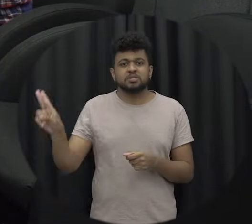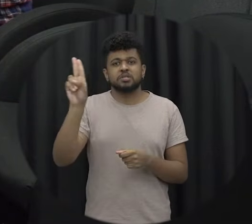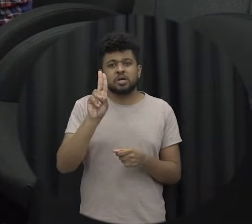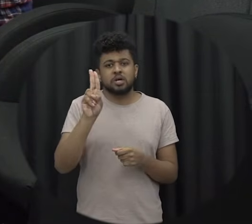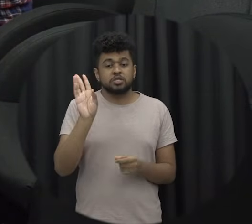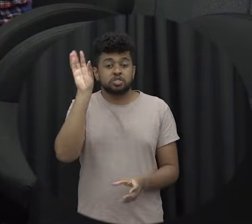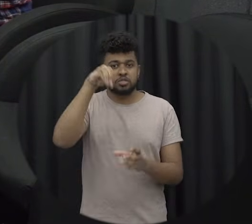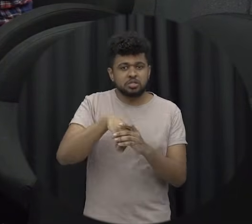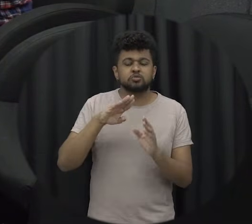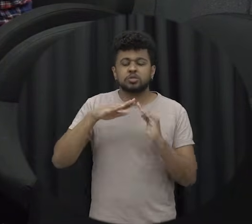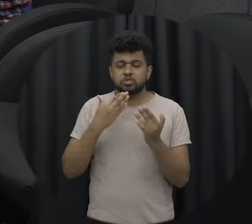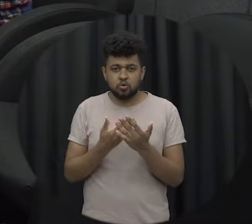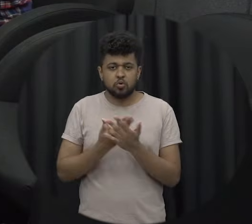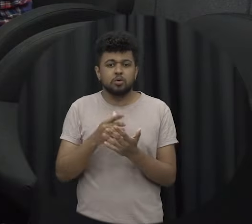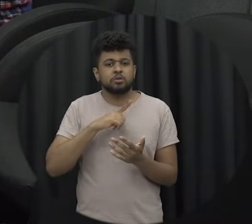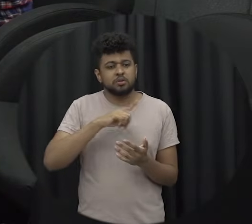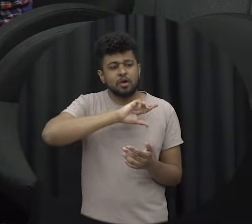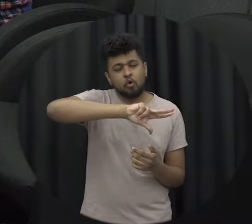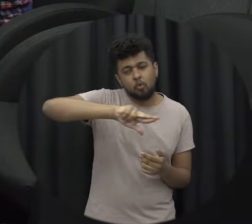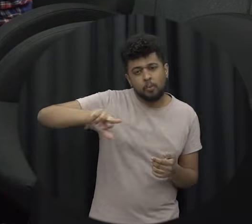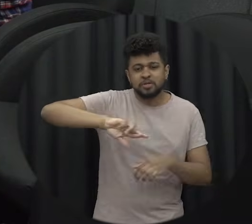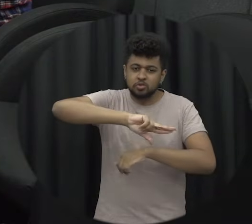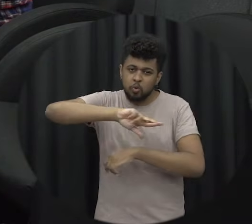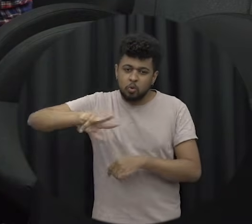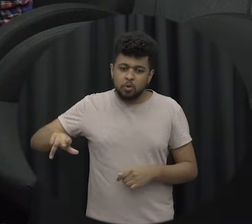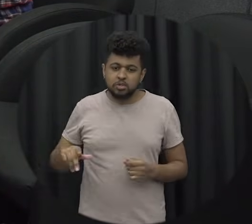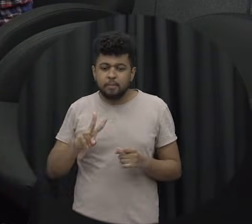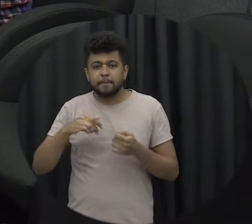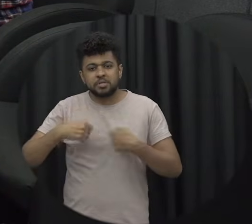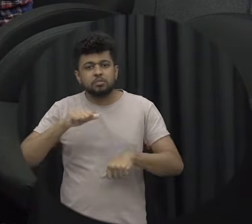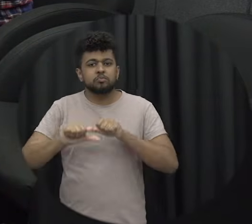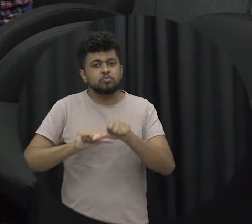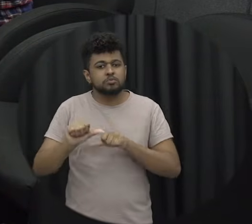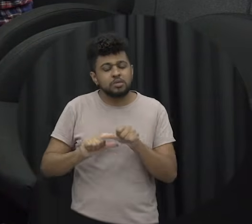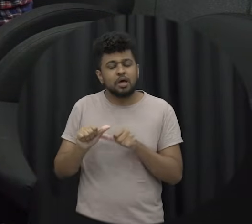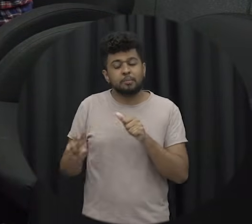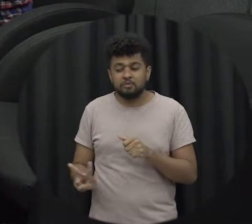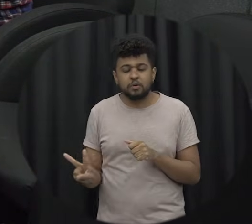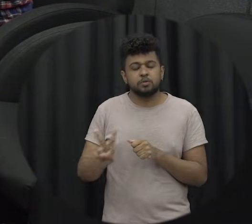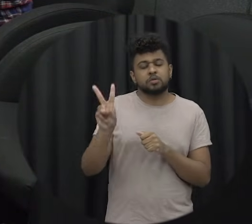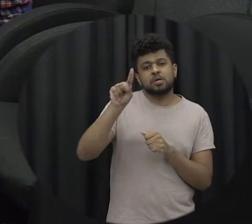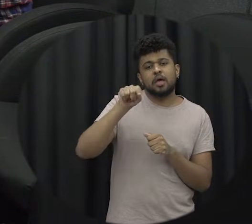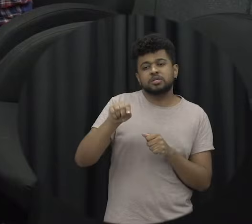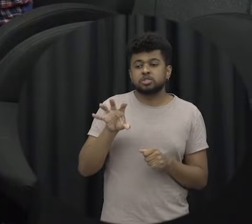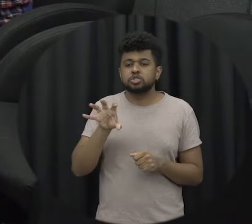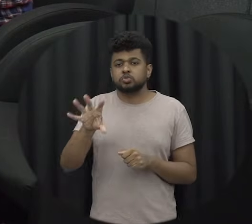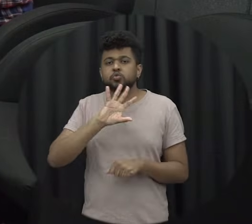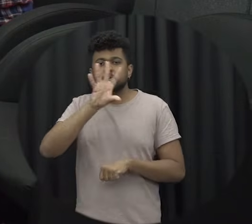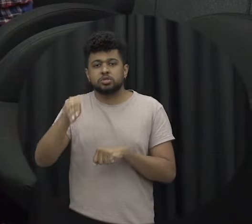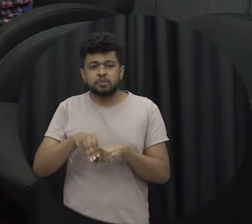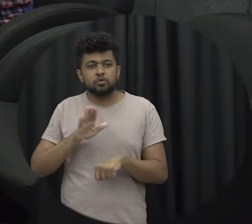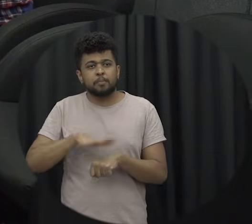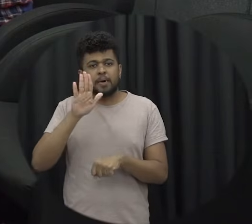escola tem algumas coisas, né, a serem mudadas para valorizar essa forma de conhecimento mais